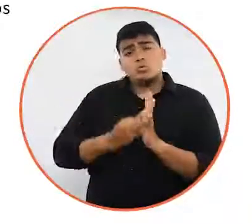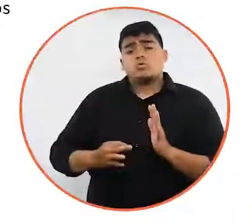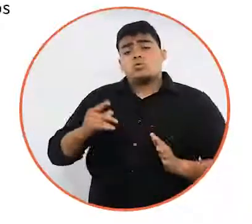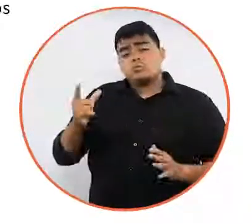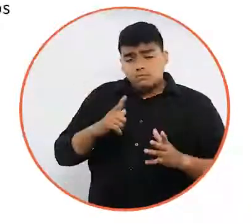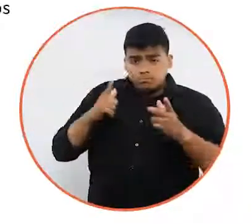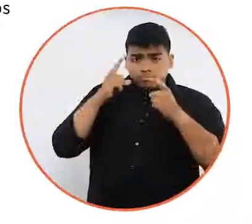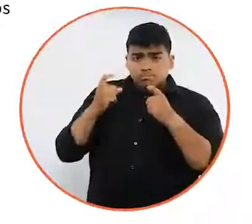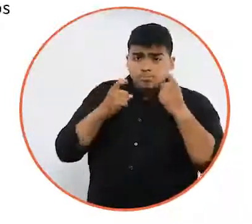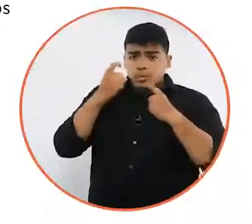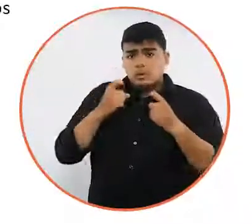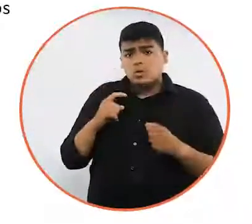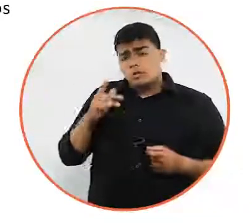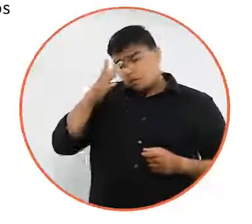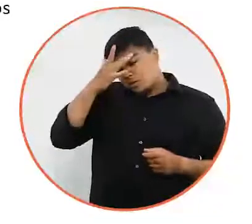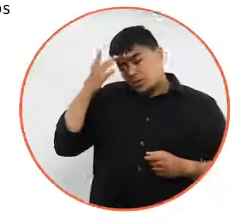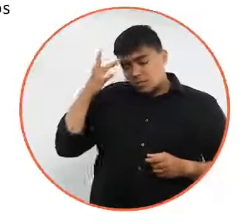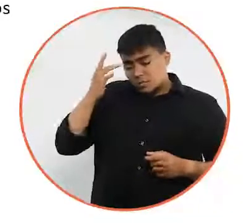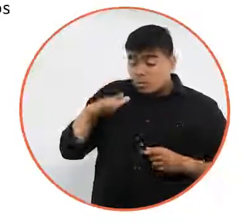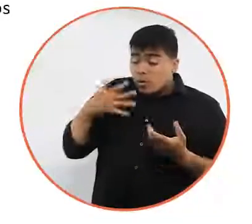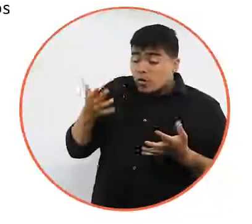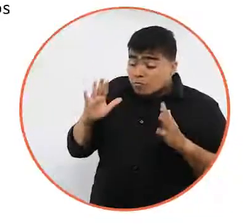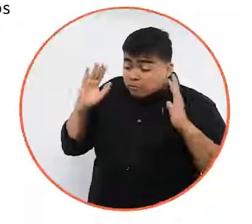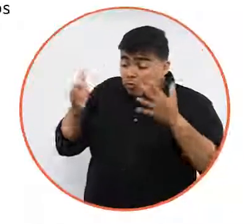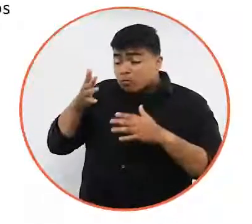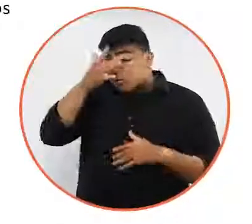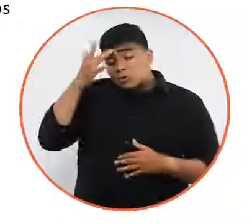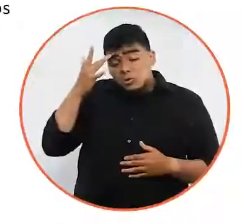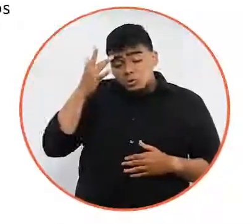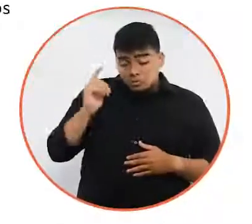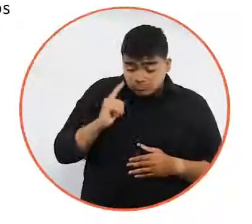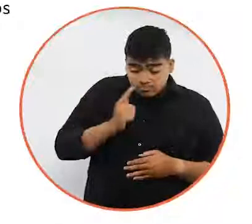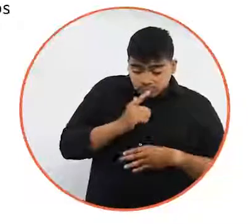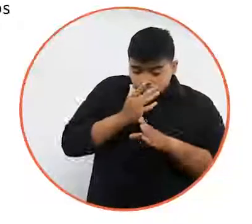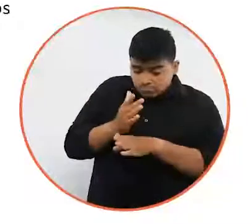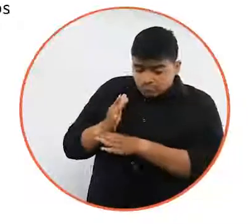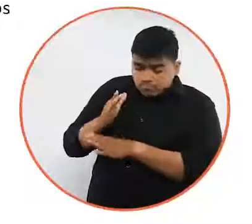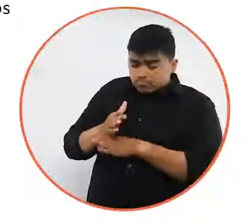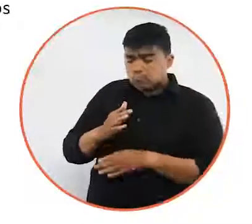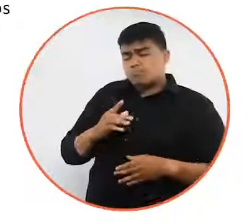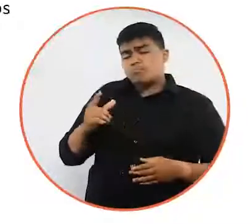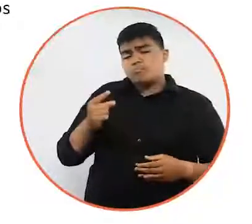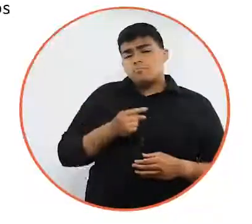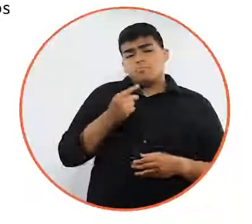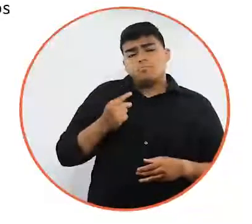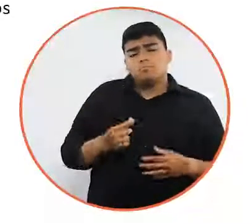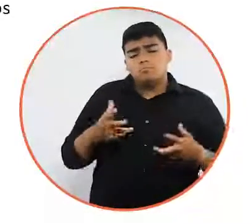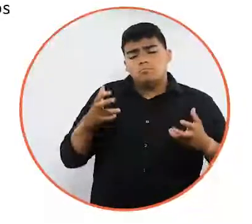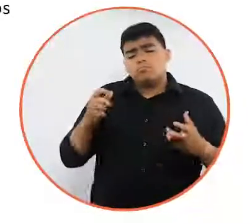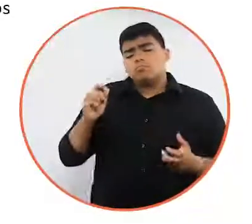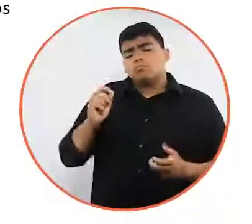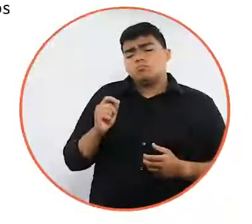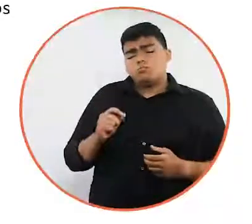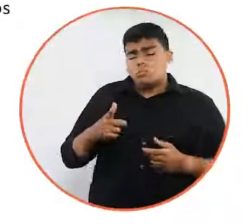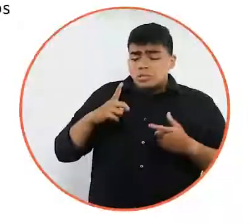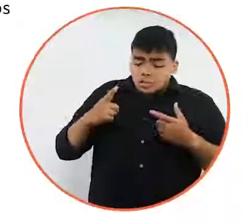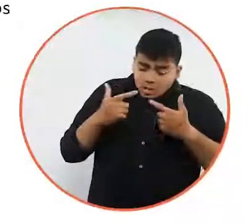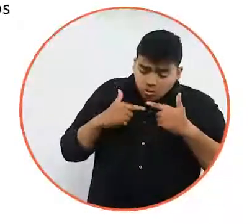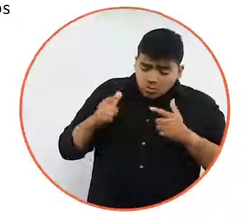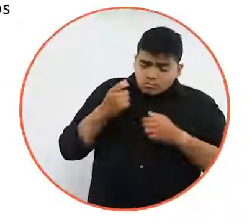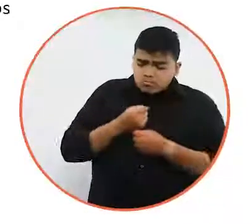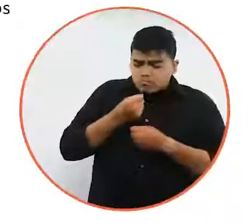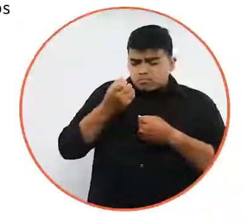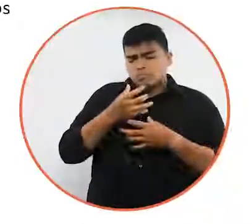tem preocupação com o interlocutor ao qual se destina. Partindo dessa constatação, podemos concluir que, olha só, turma, a